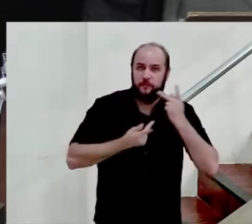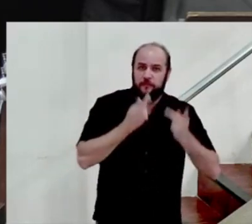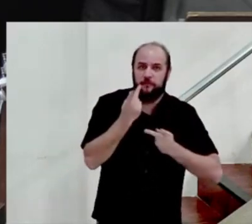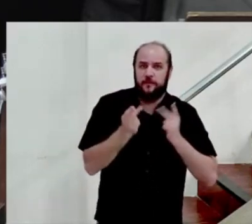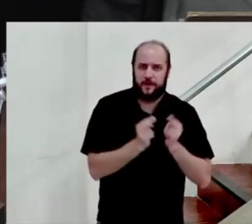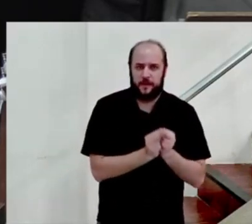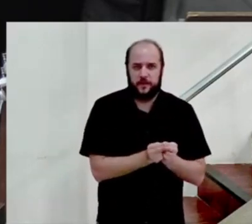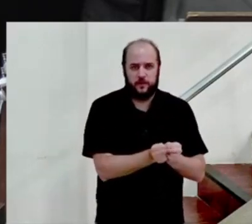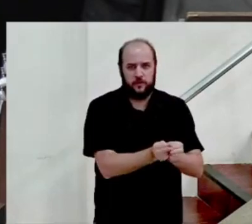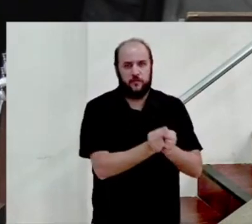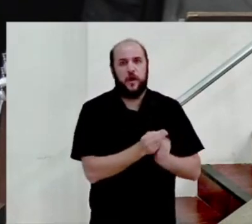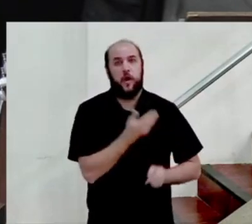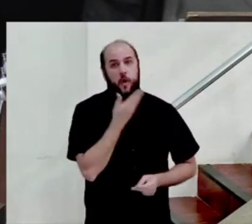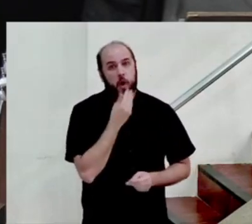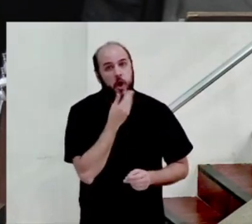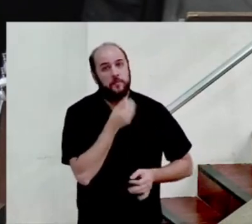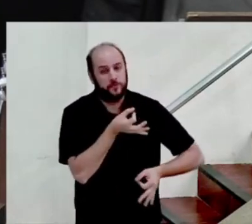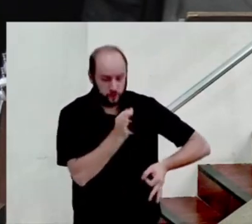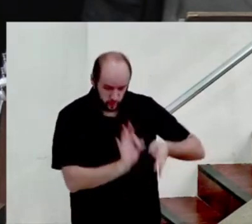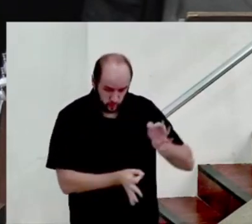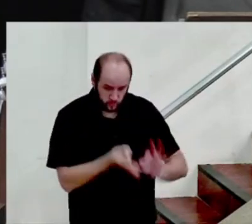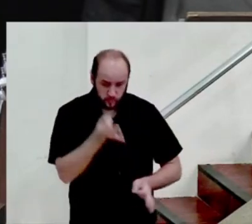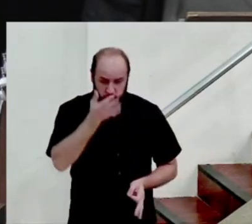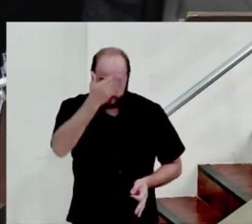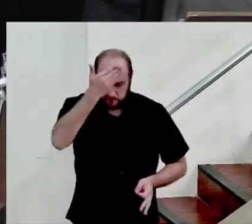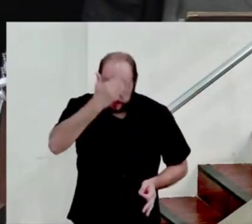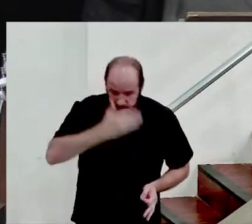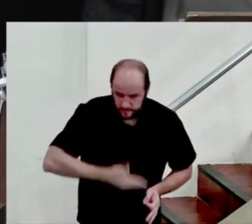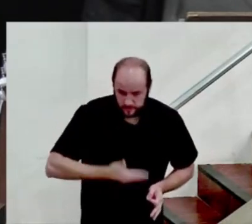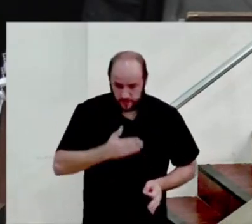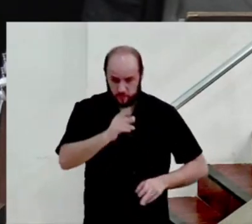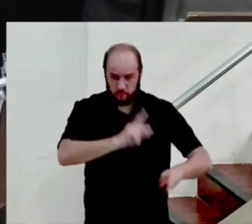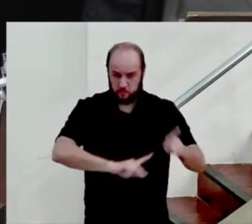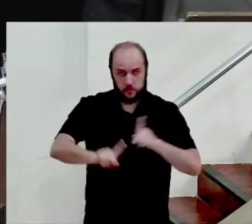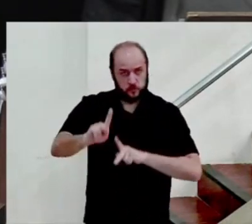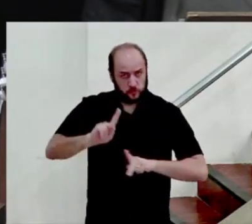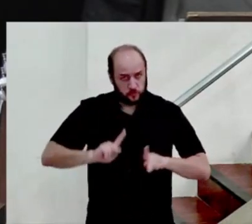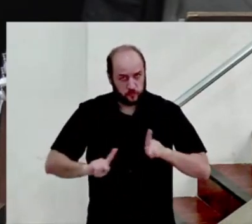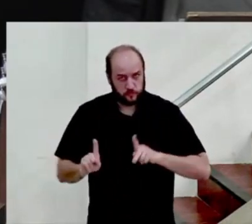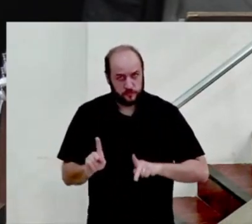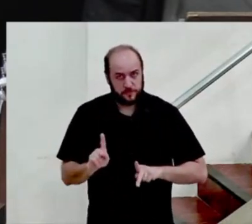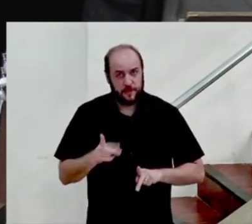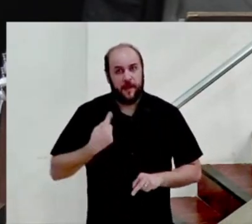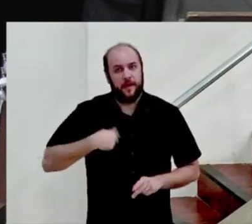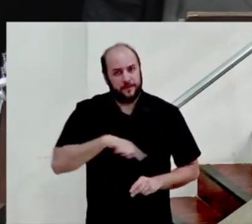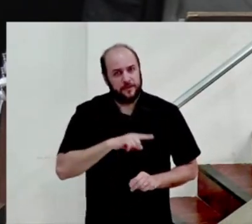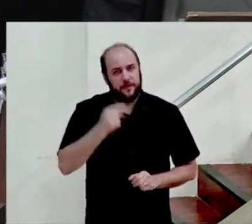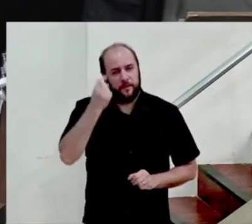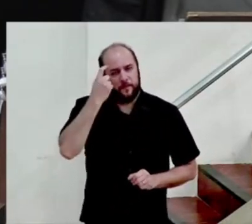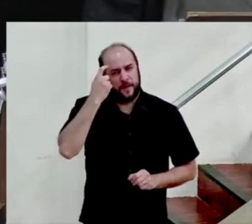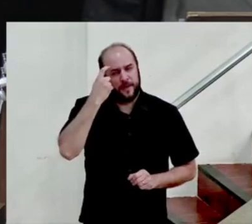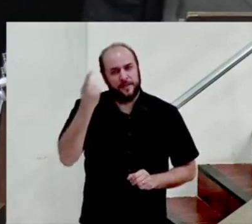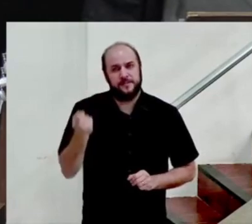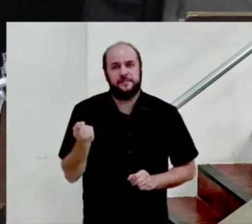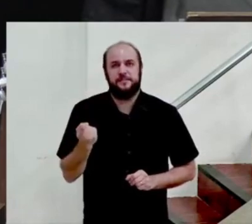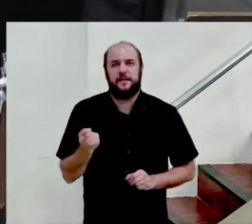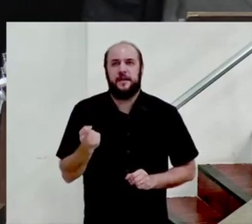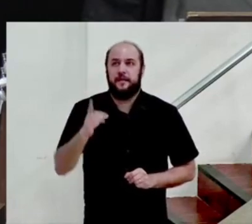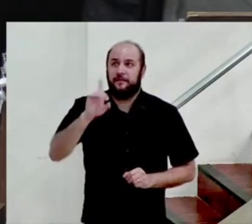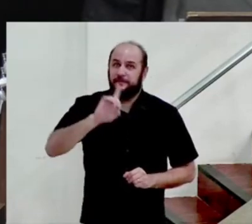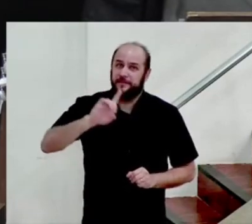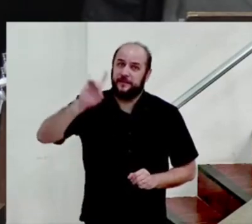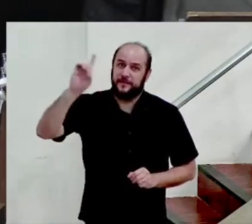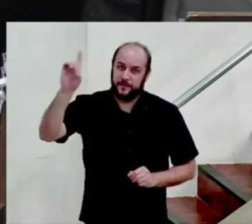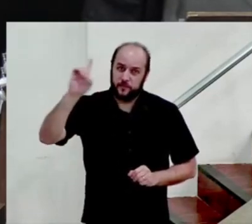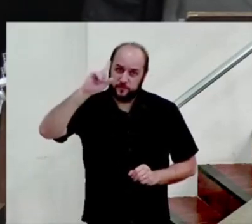Noé, homem justo perante os seus contemporâneos, nós já vamos conseguir pensar que o ato de Deus